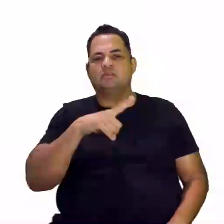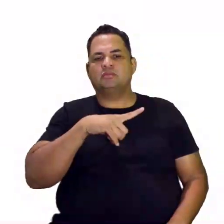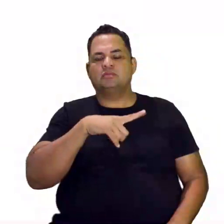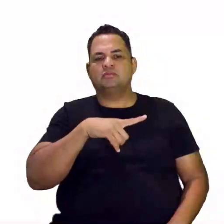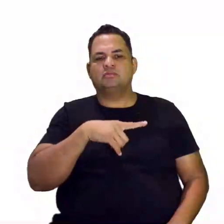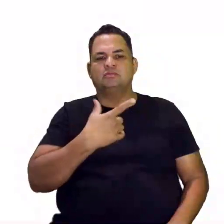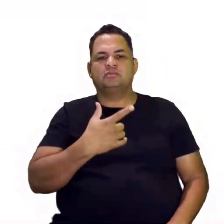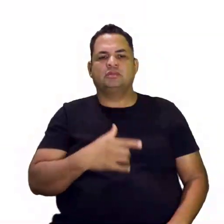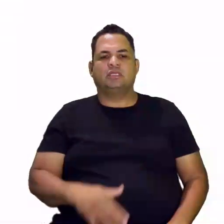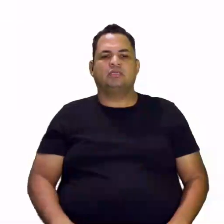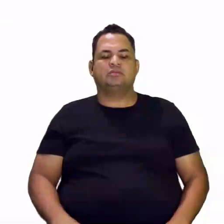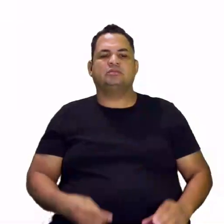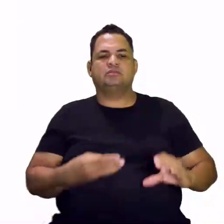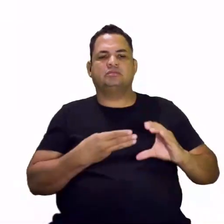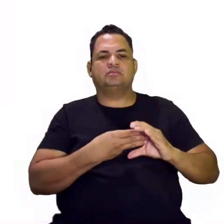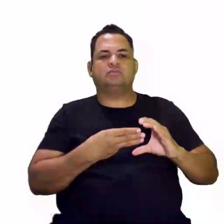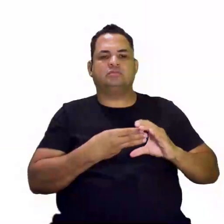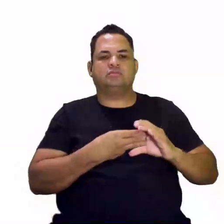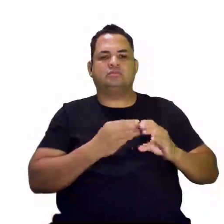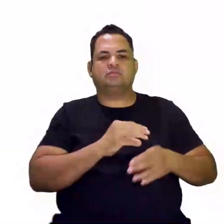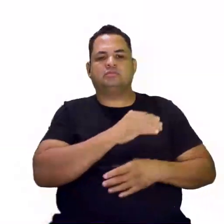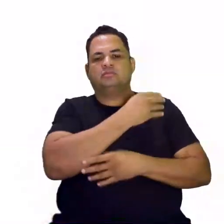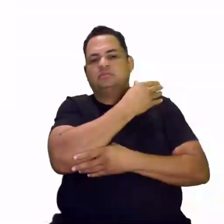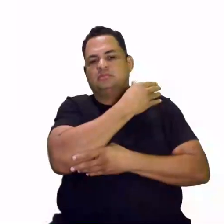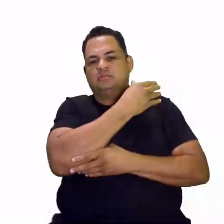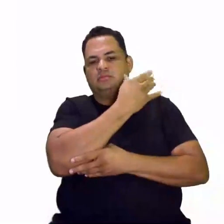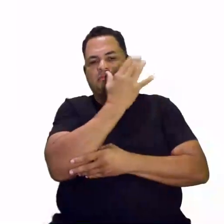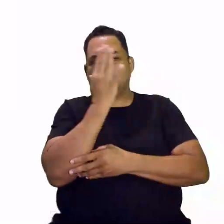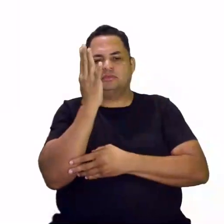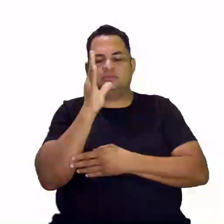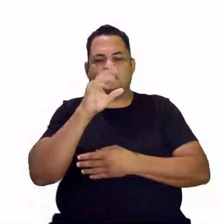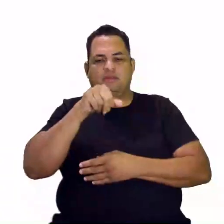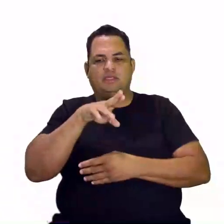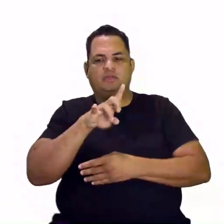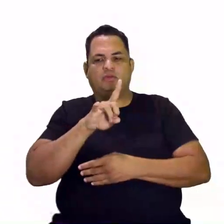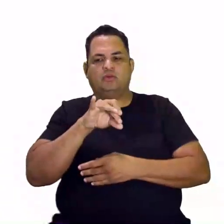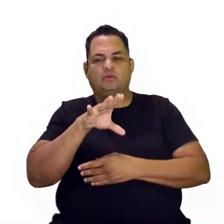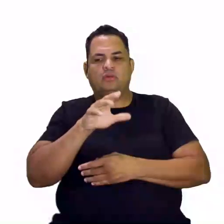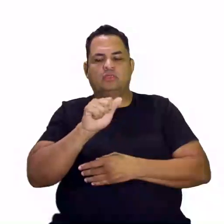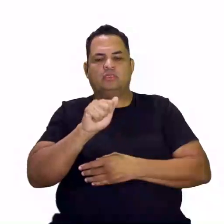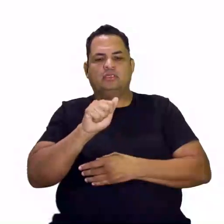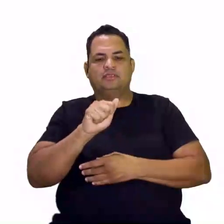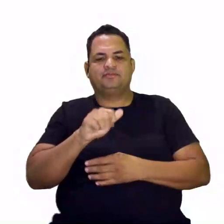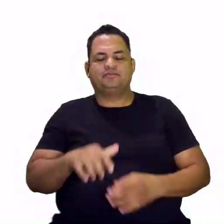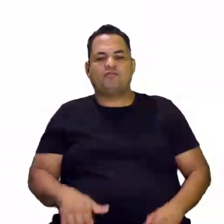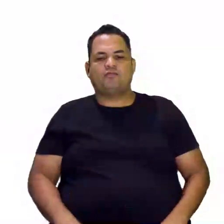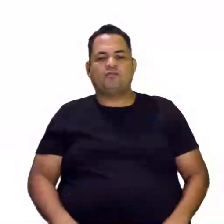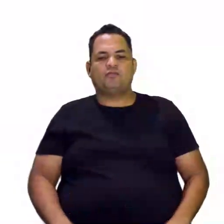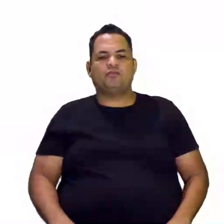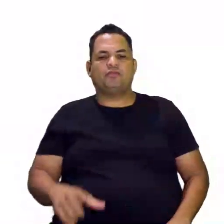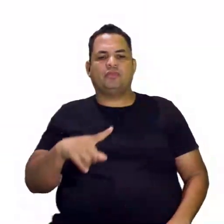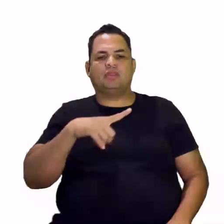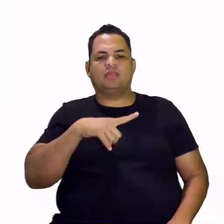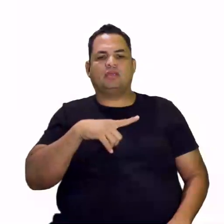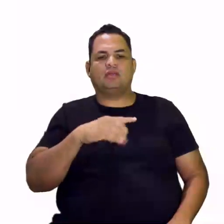hein, prof? Eu tenho mitocôndria, não é? Eu